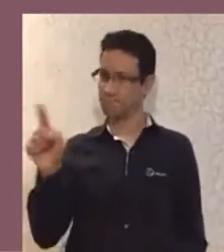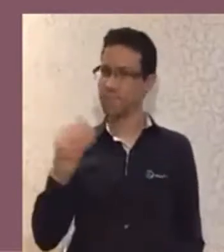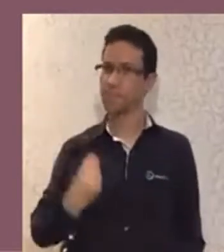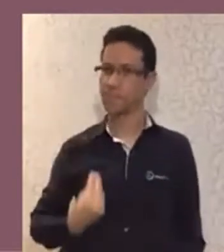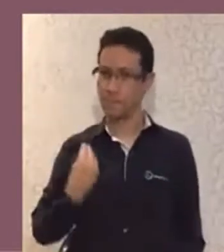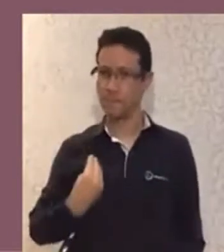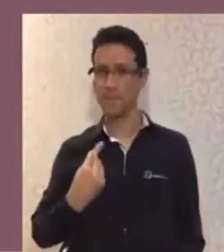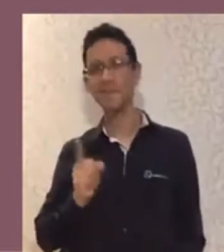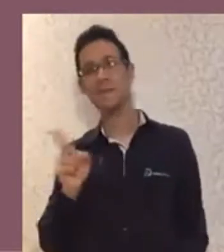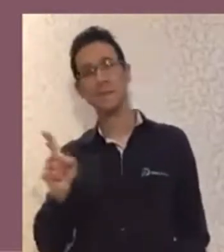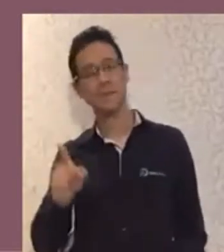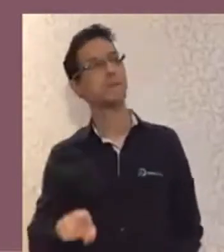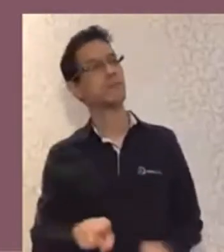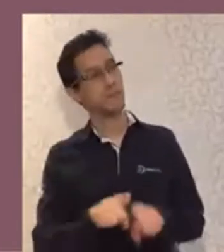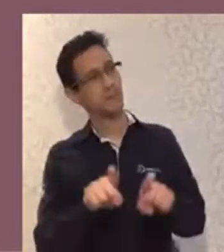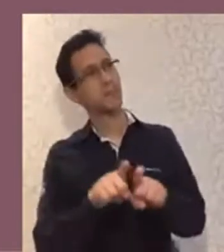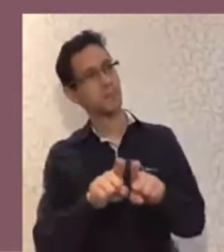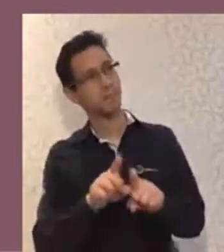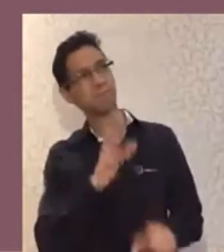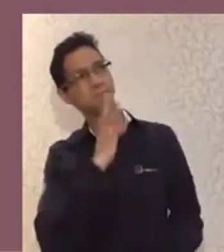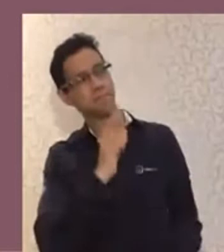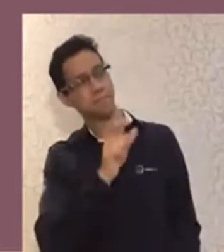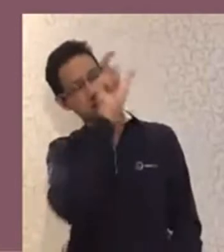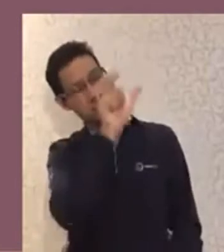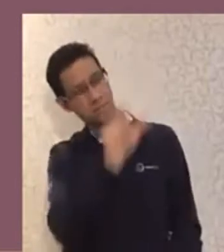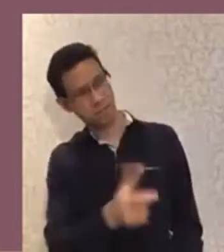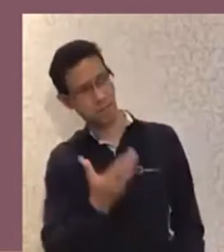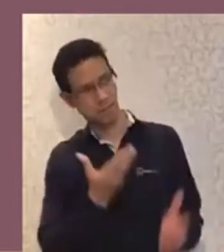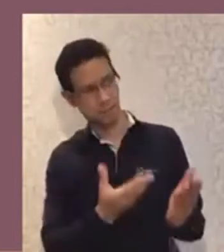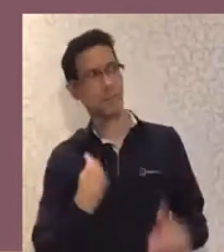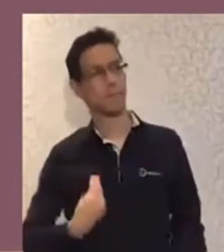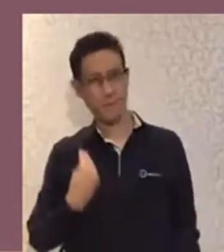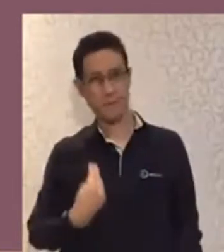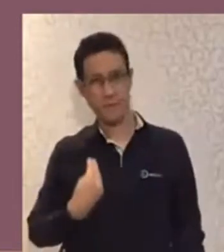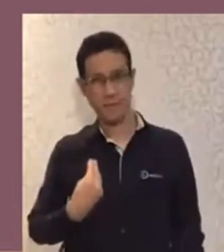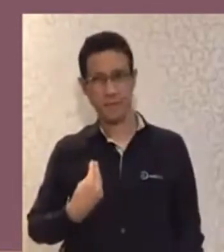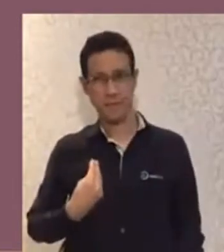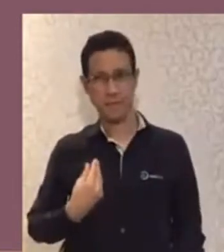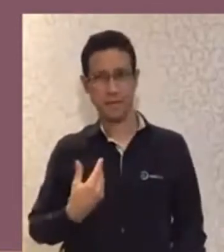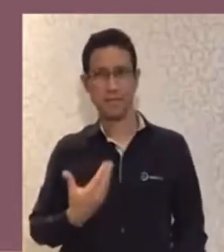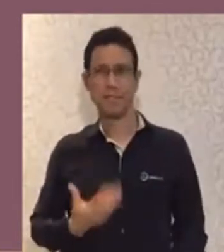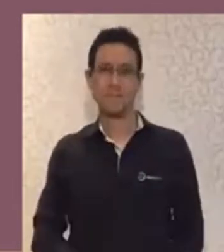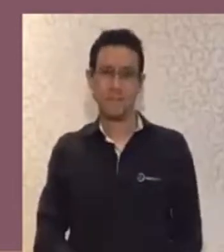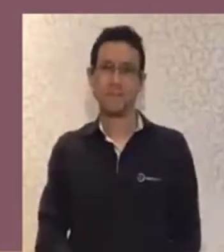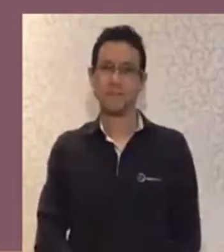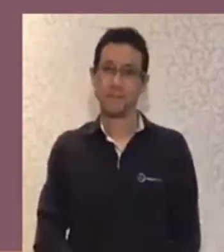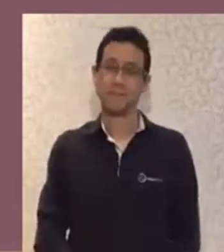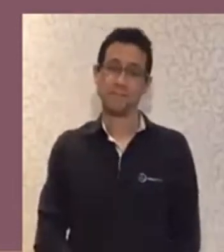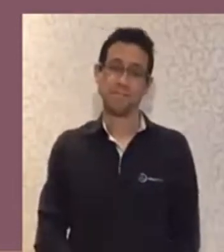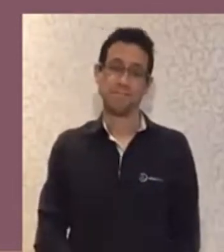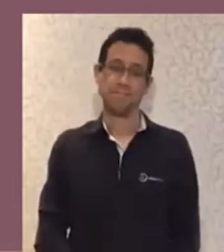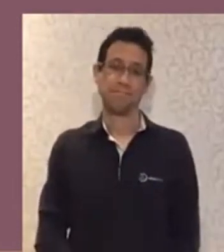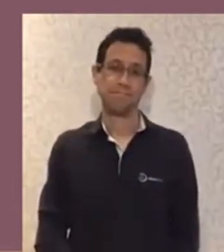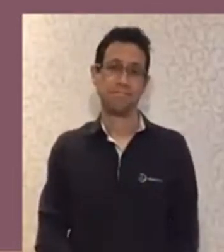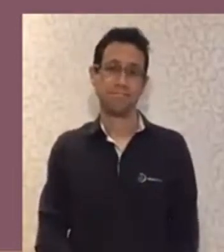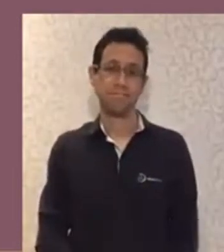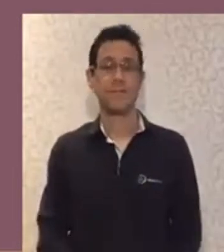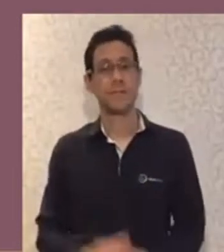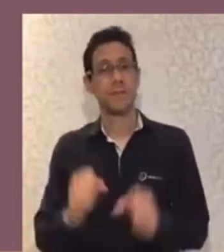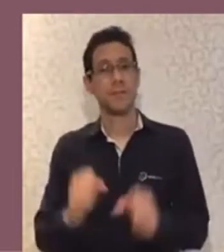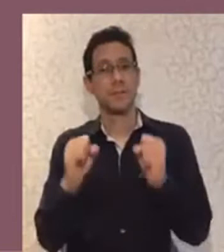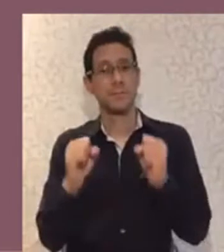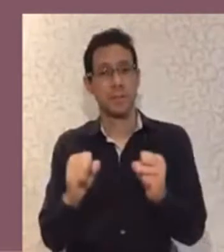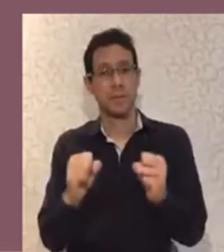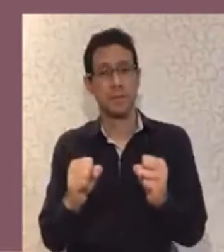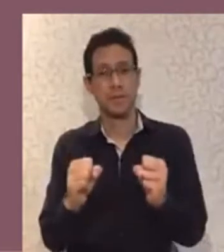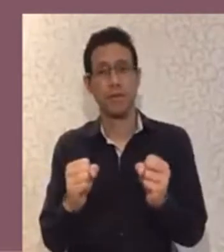diz, eu também reconheço que tu estás aí. E isso a gente pode fazer com o olhar, né? Muitas